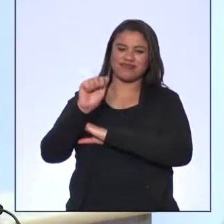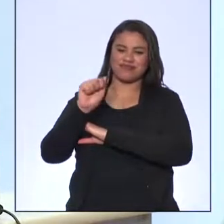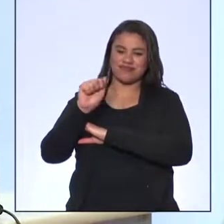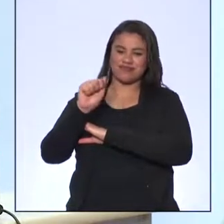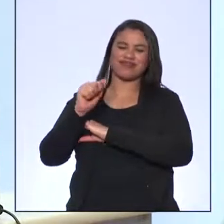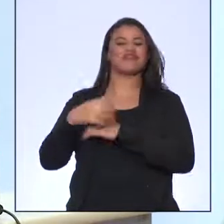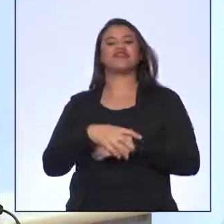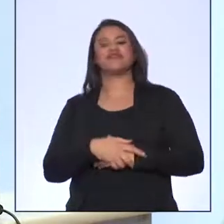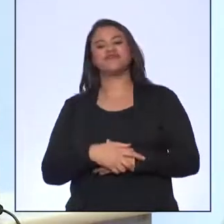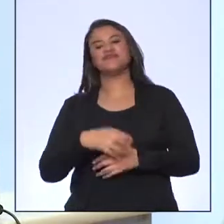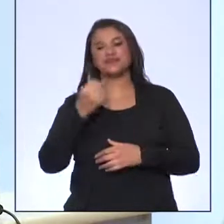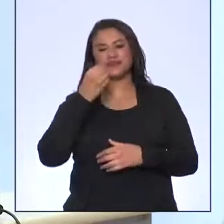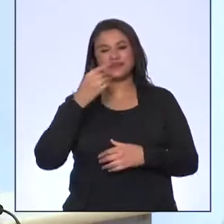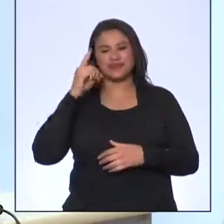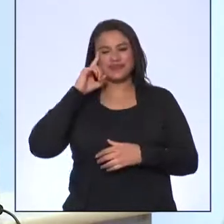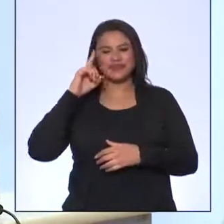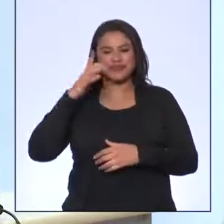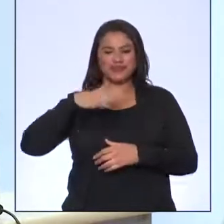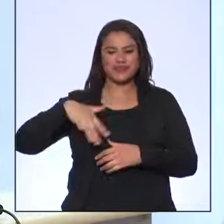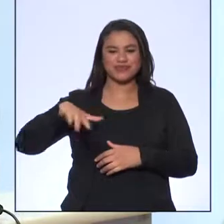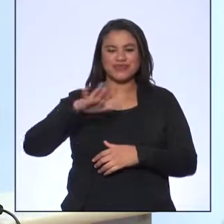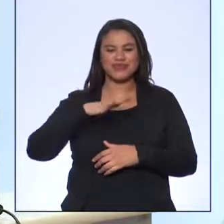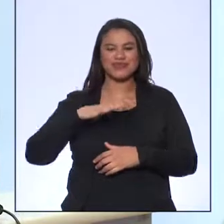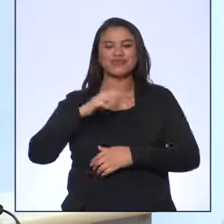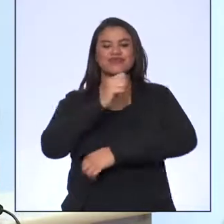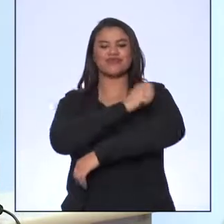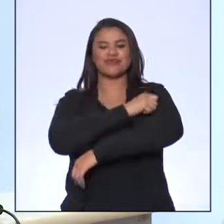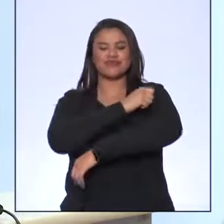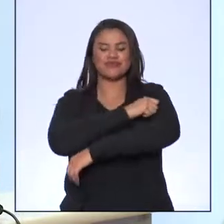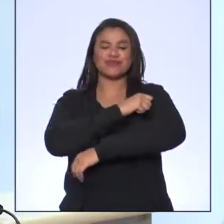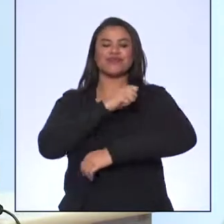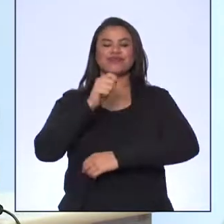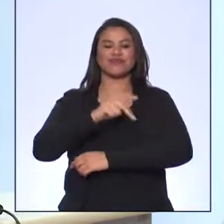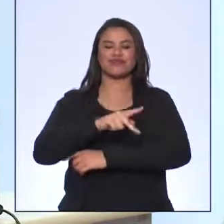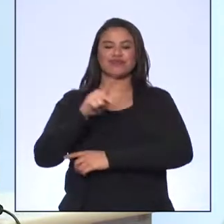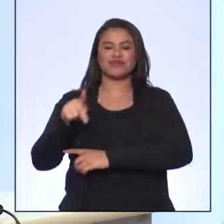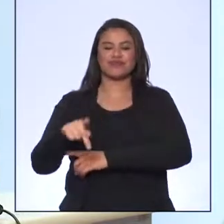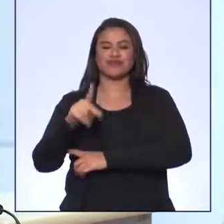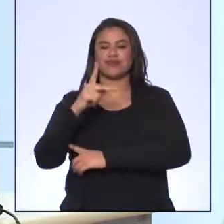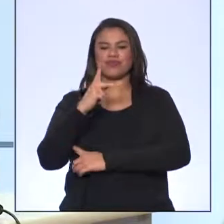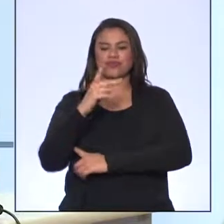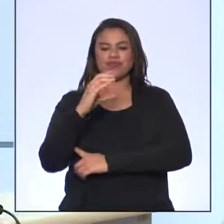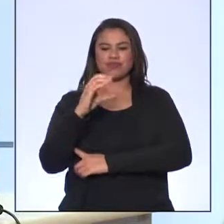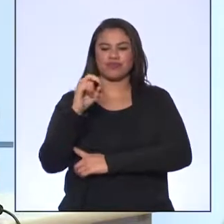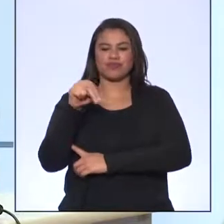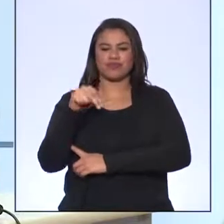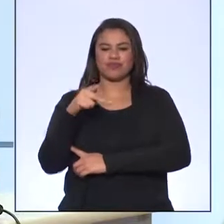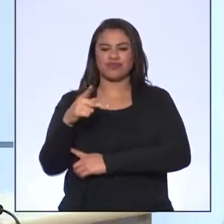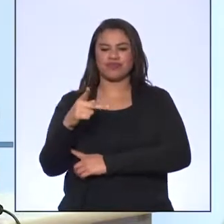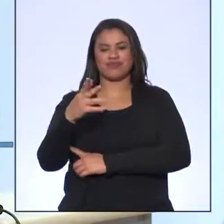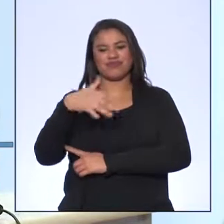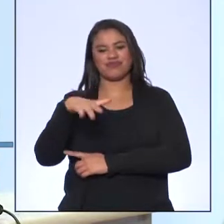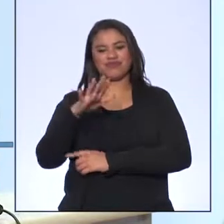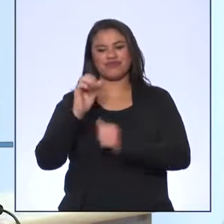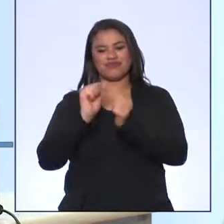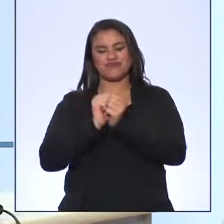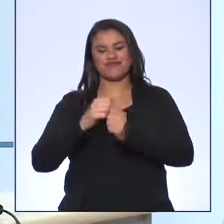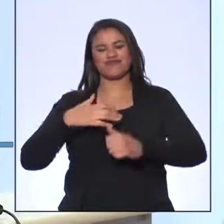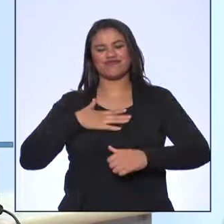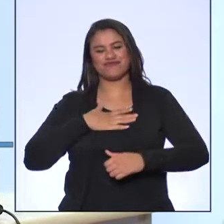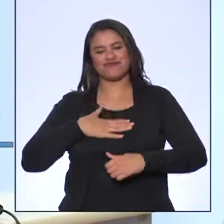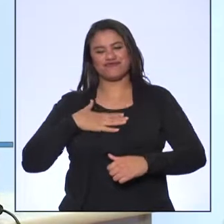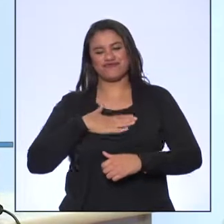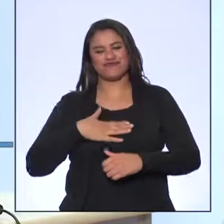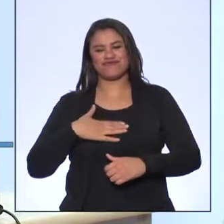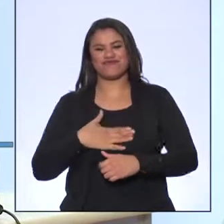nossos estudantes, professores, PCNPs das 91 diretorias de ensino. É muito bom estar com vocês em mais